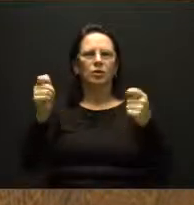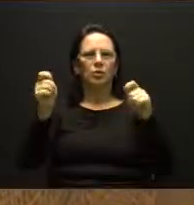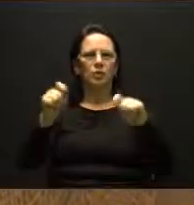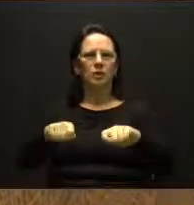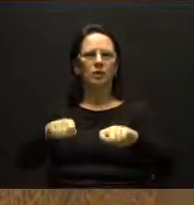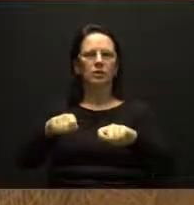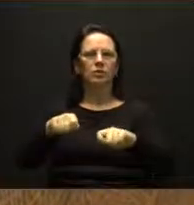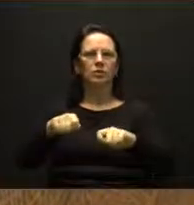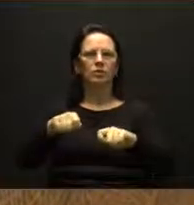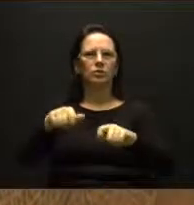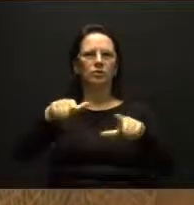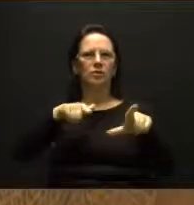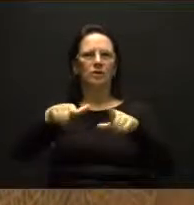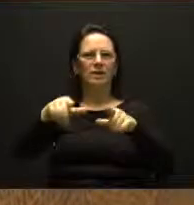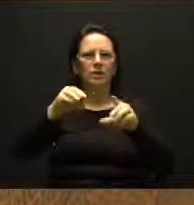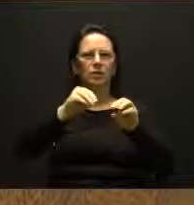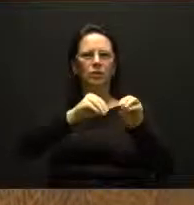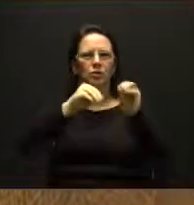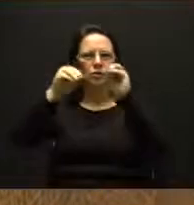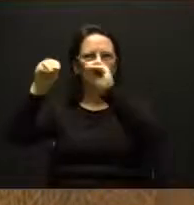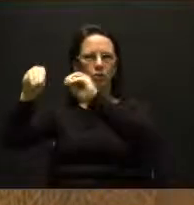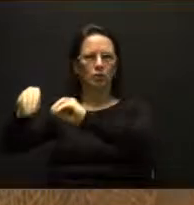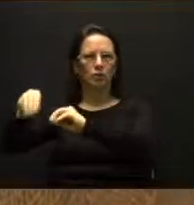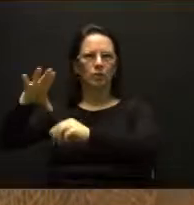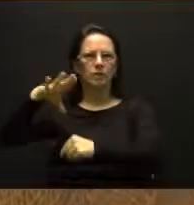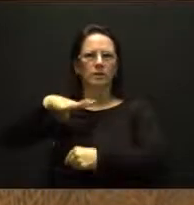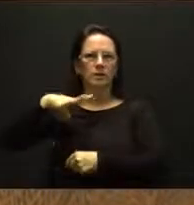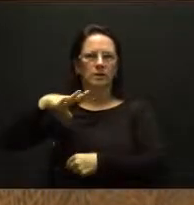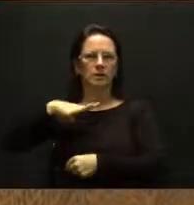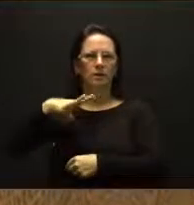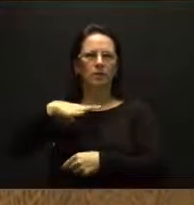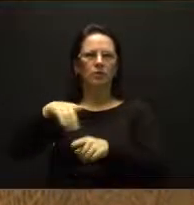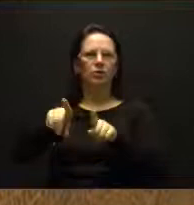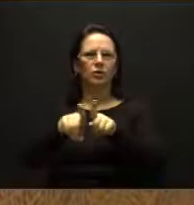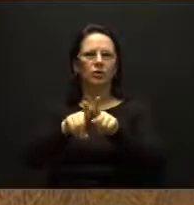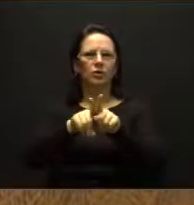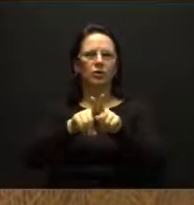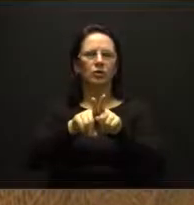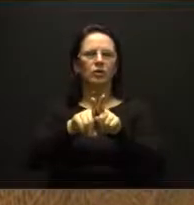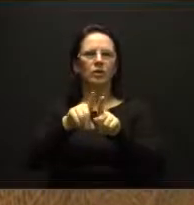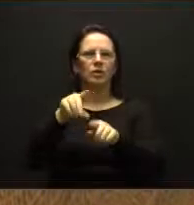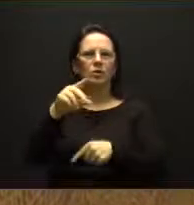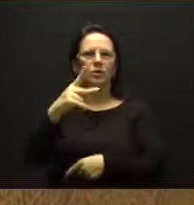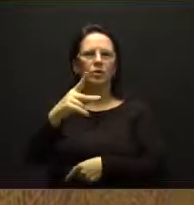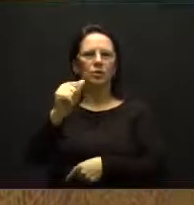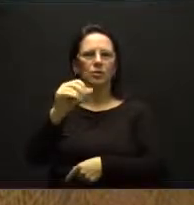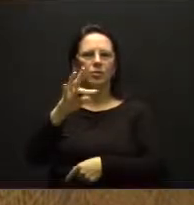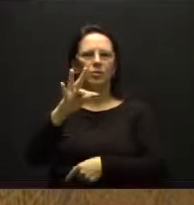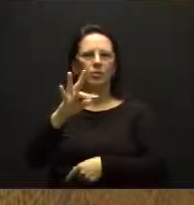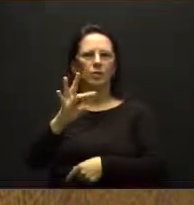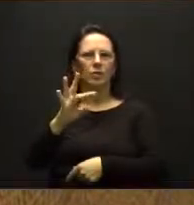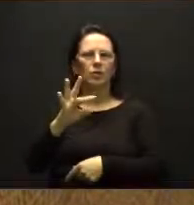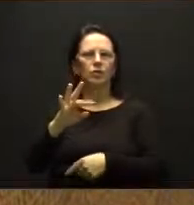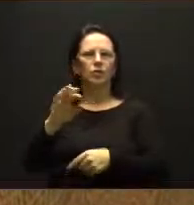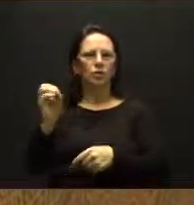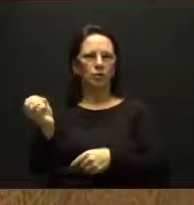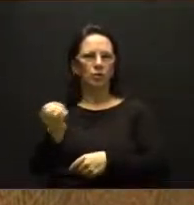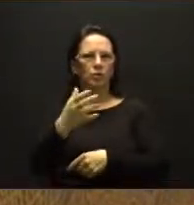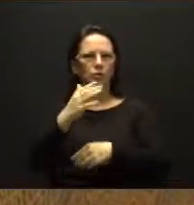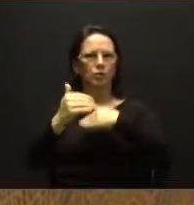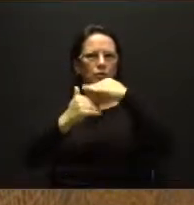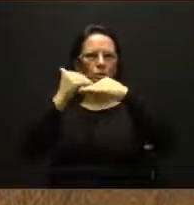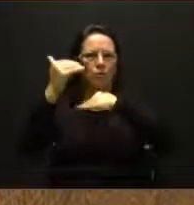que não moram em cubatão revitalização do pátio a crise econômica enfrentada pelo país